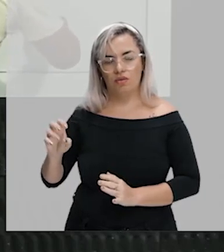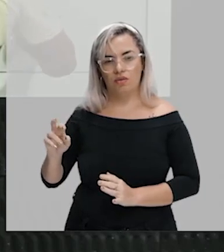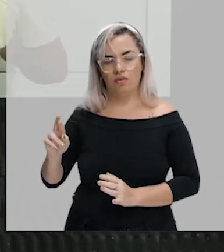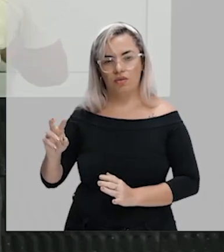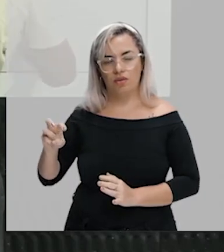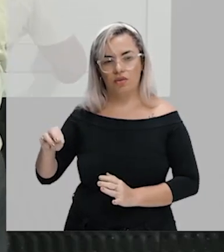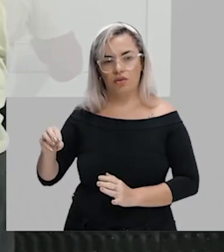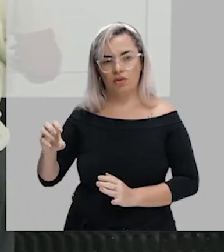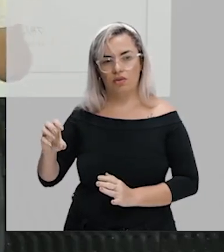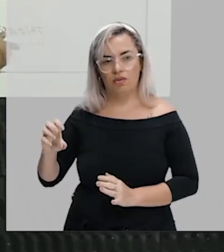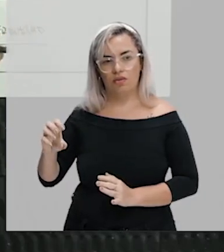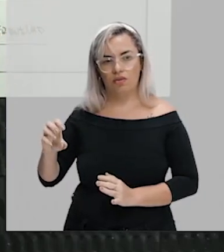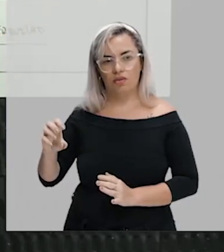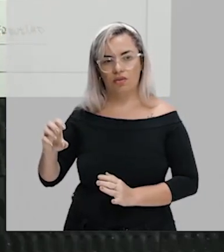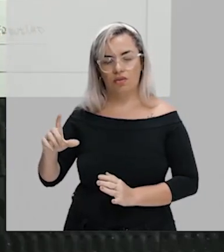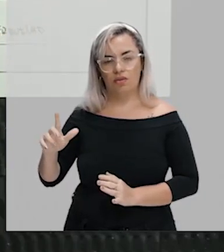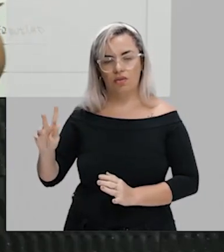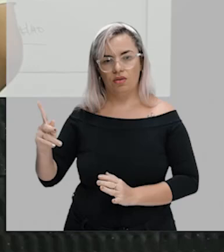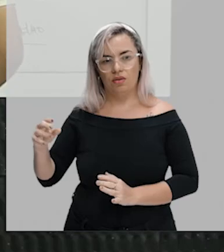O infravermelho,